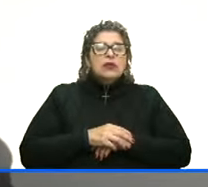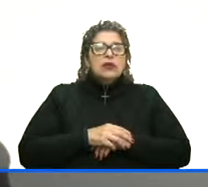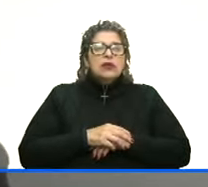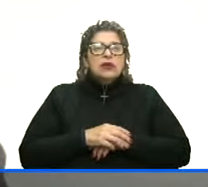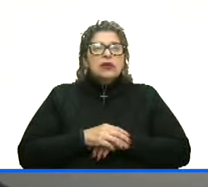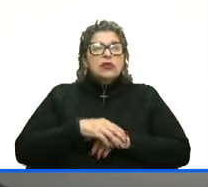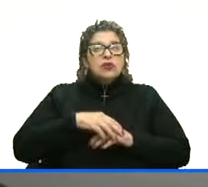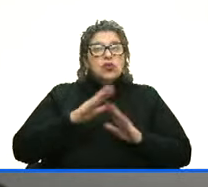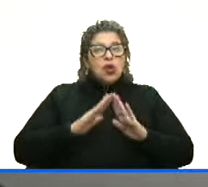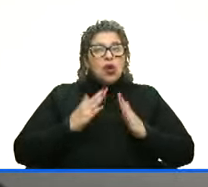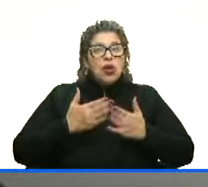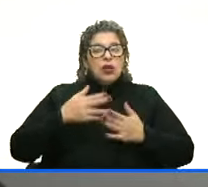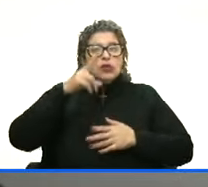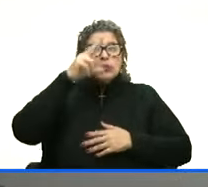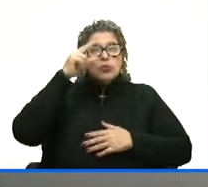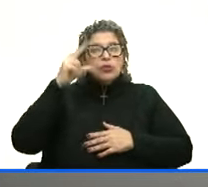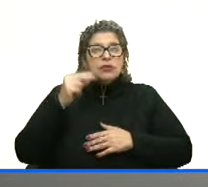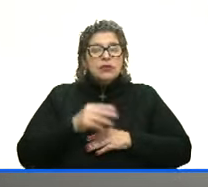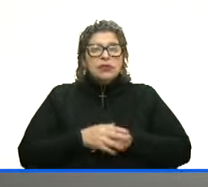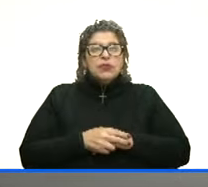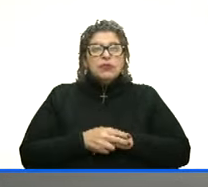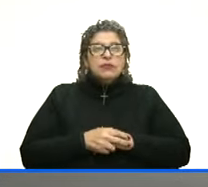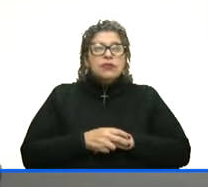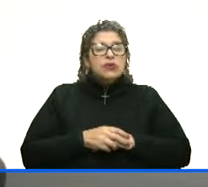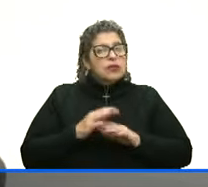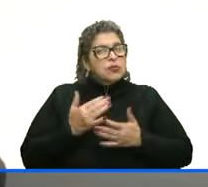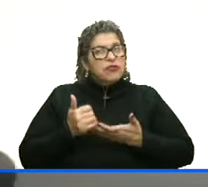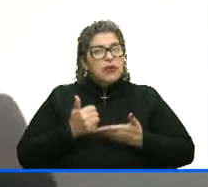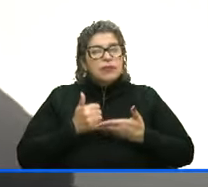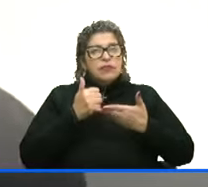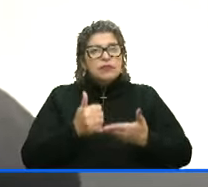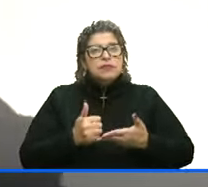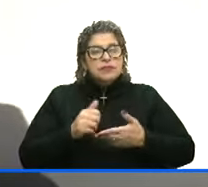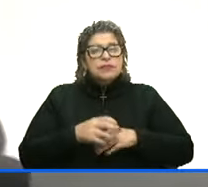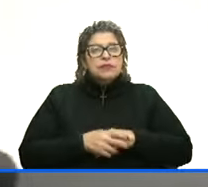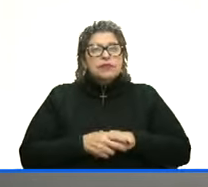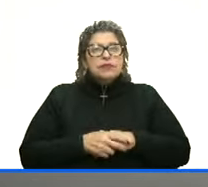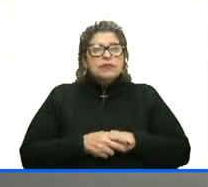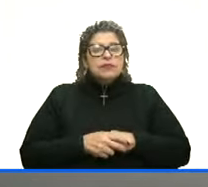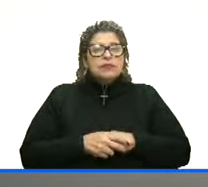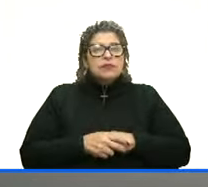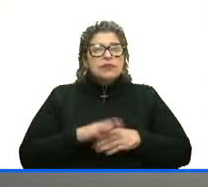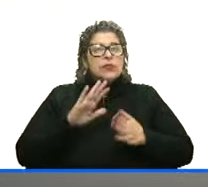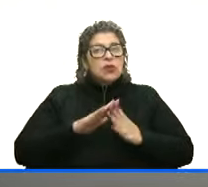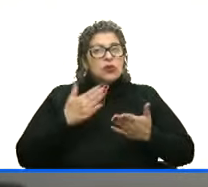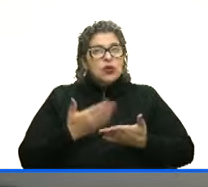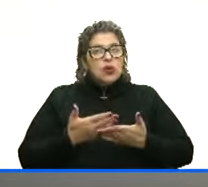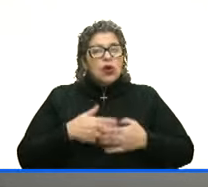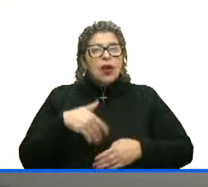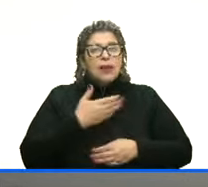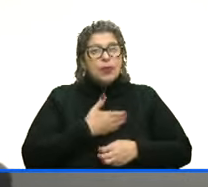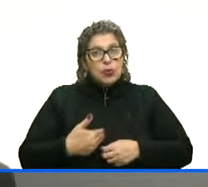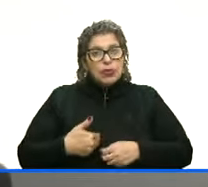Não que eu ache isso bom, pelo contrário, eu sempre fui a favor também da escola toda pública,